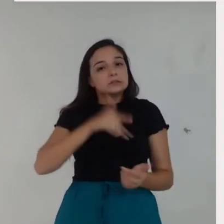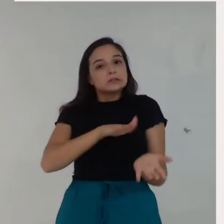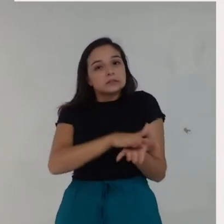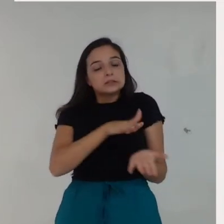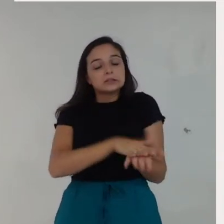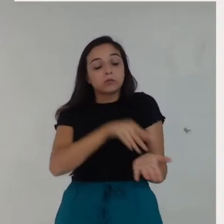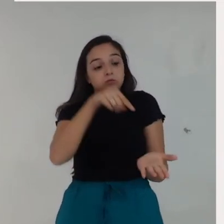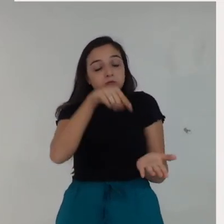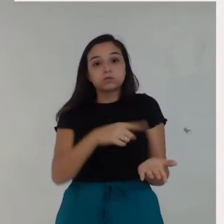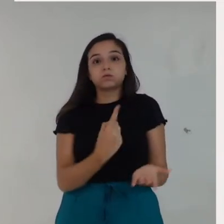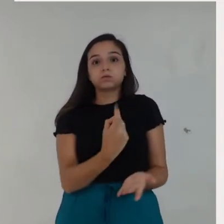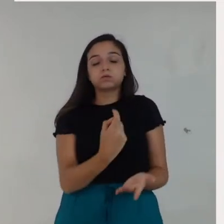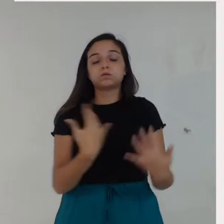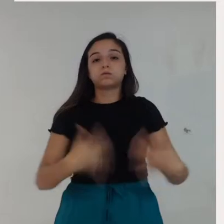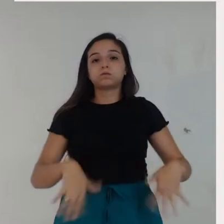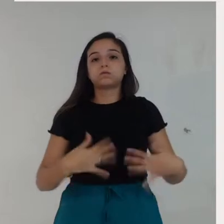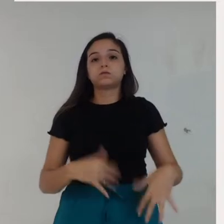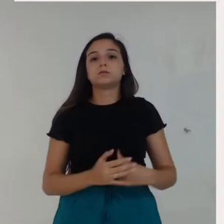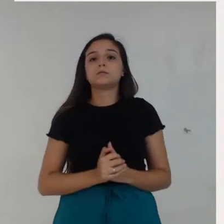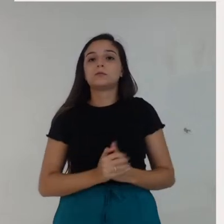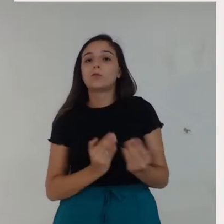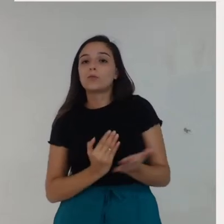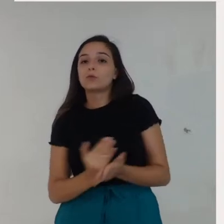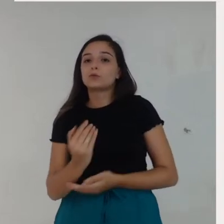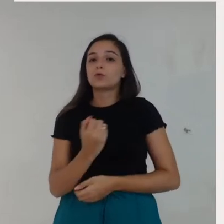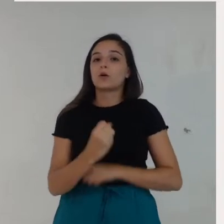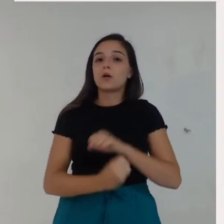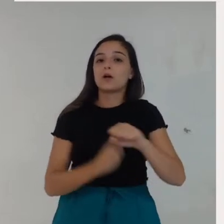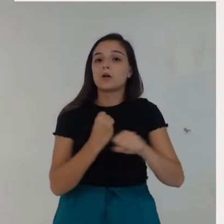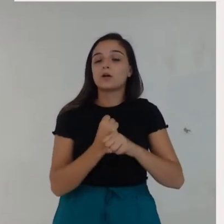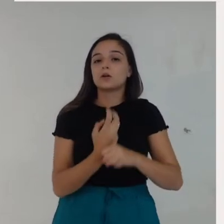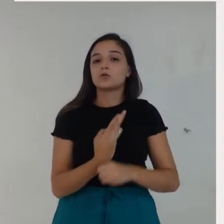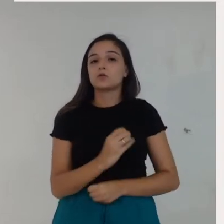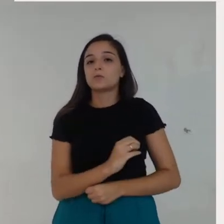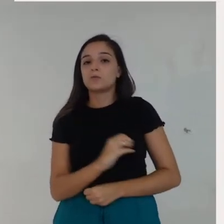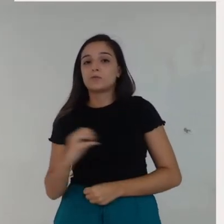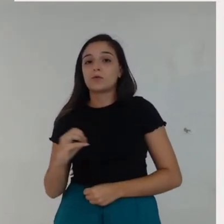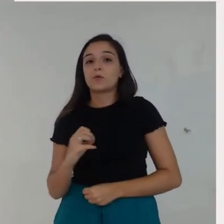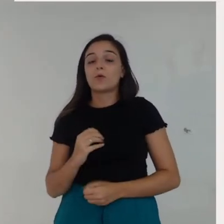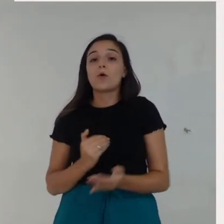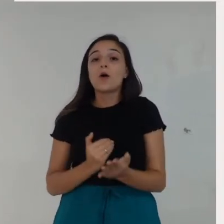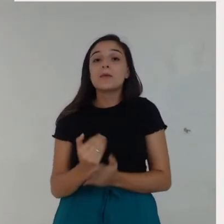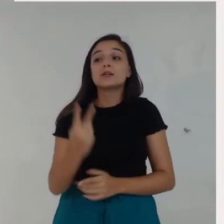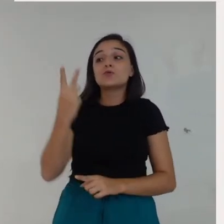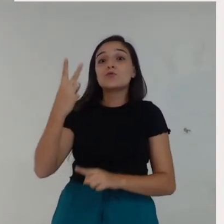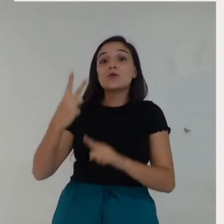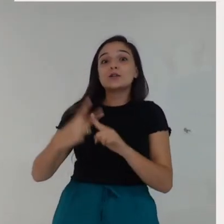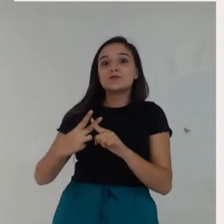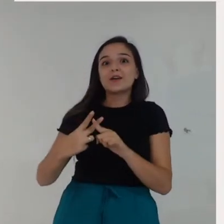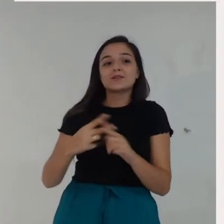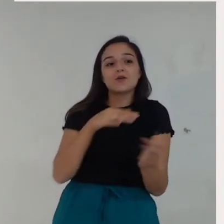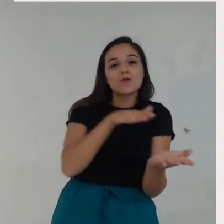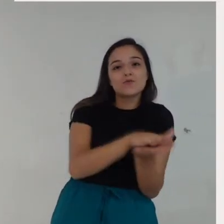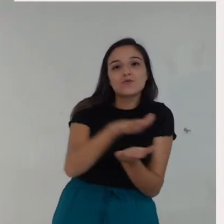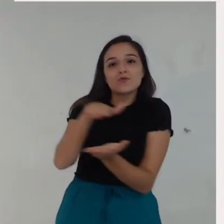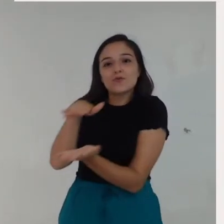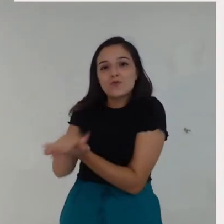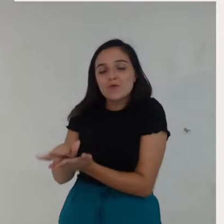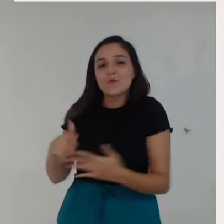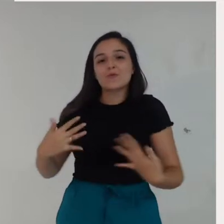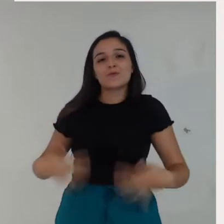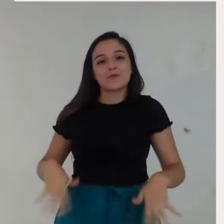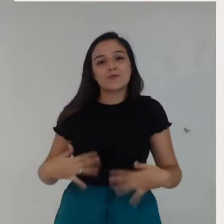aquele número. A partir do ano 2000, a revista passa a publicar dois volumes por ano, porque já seguiam